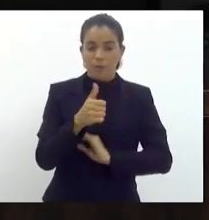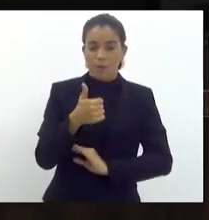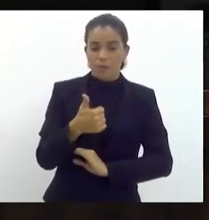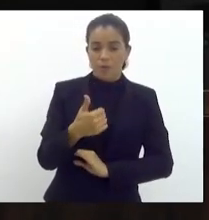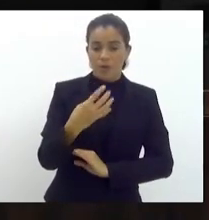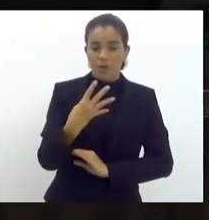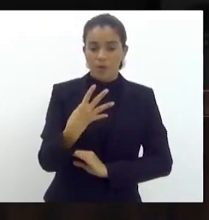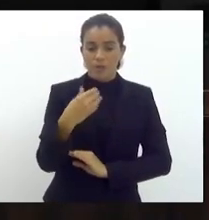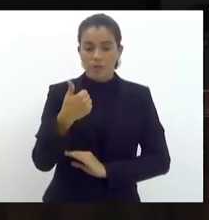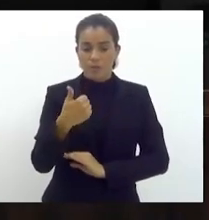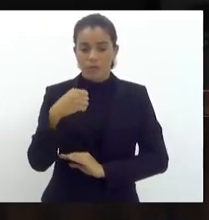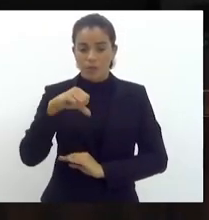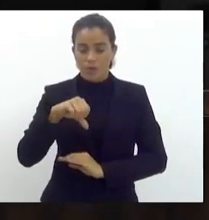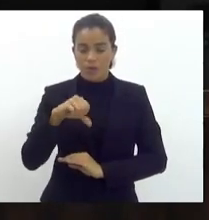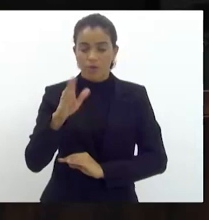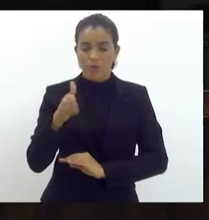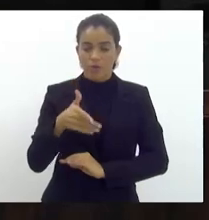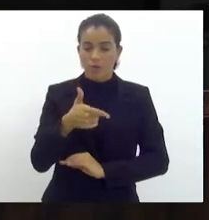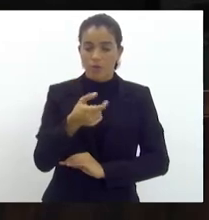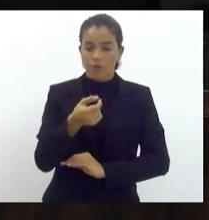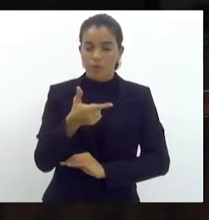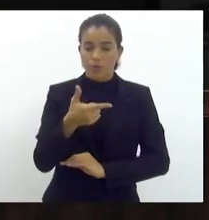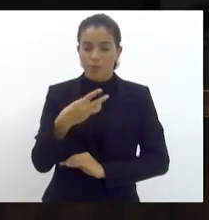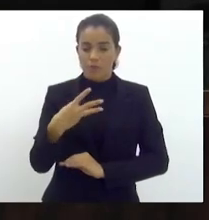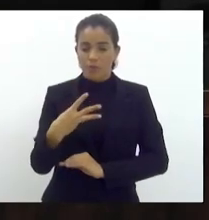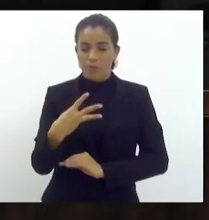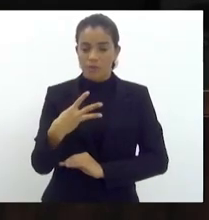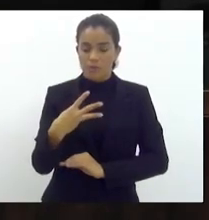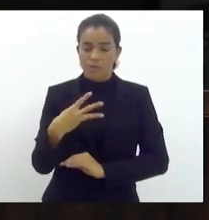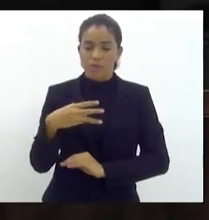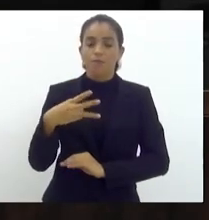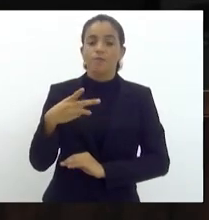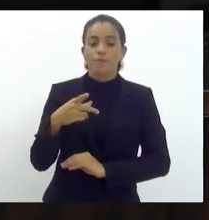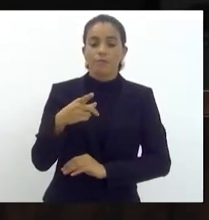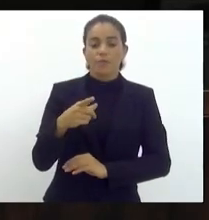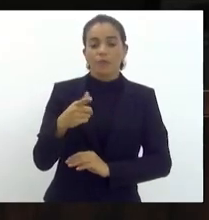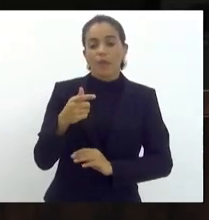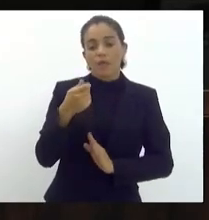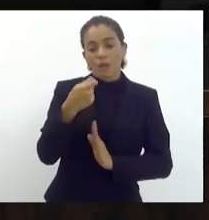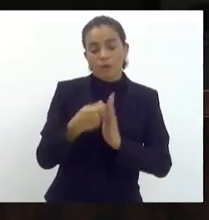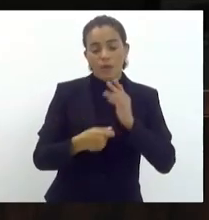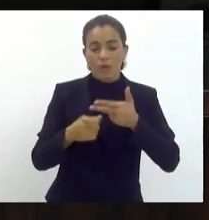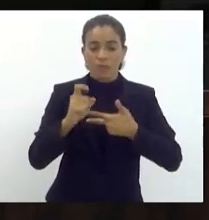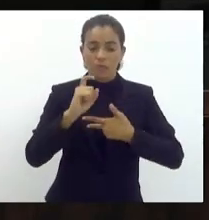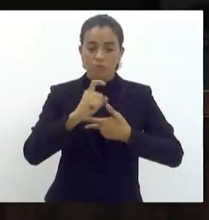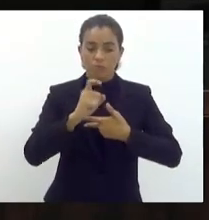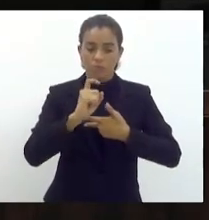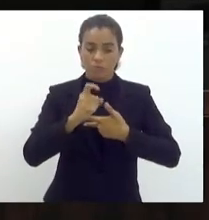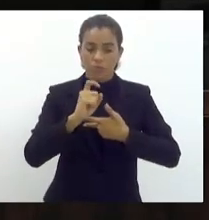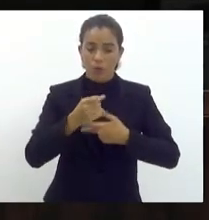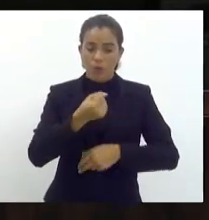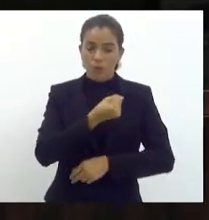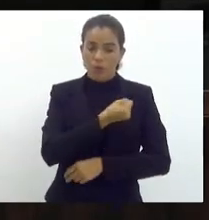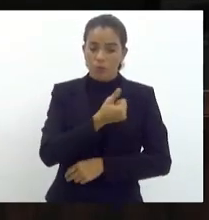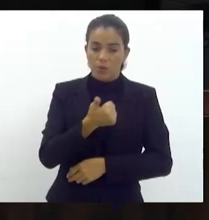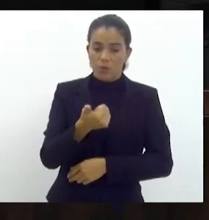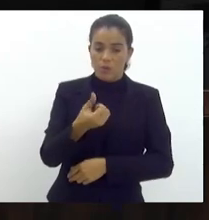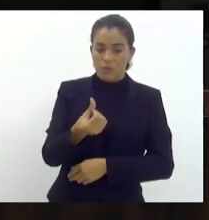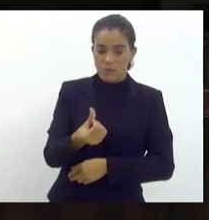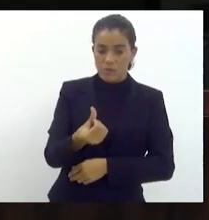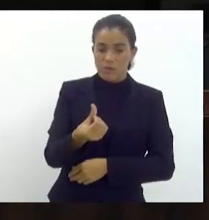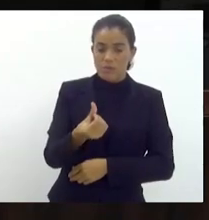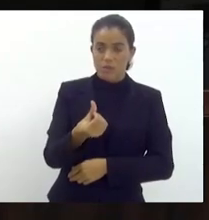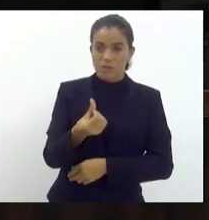número 1419 de 23 de autoria do Poder Executivo mensagem número 16 de